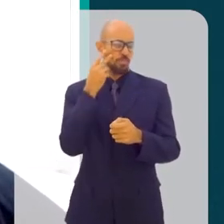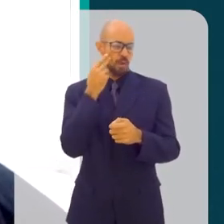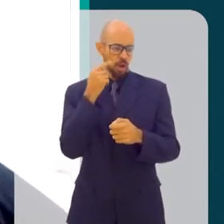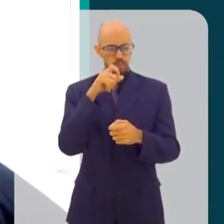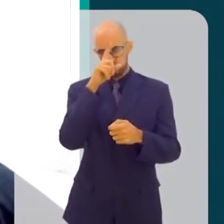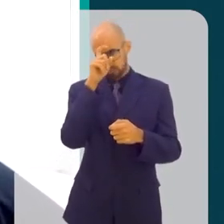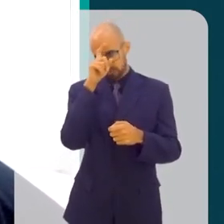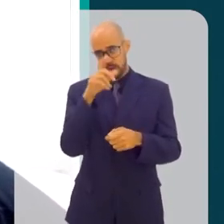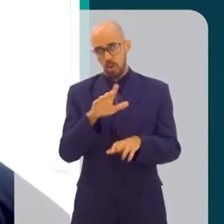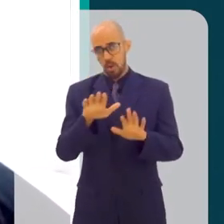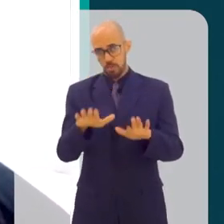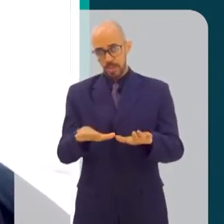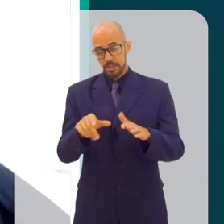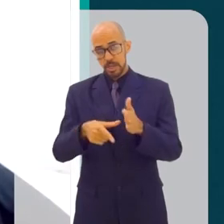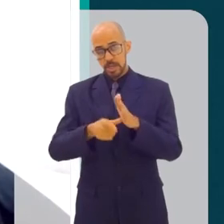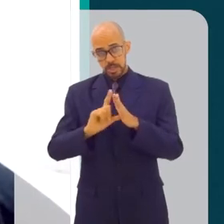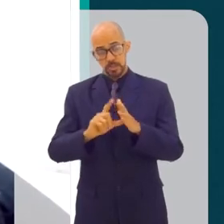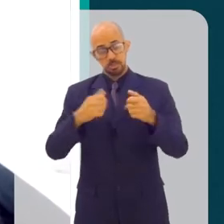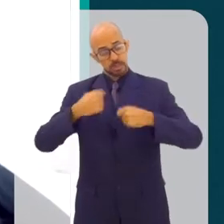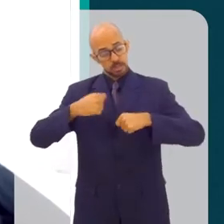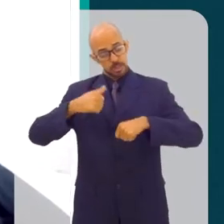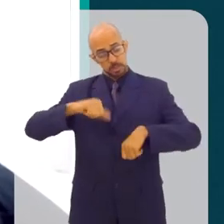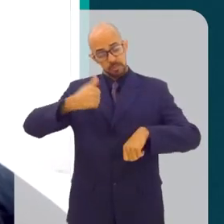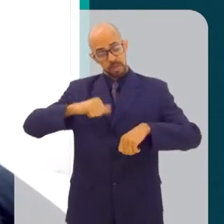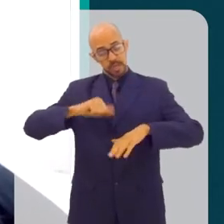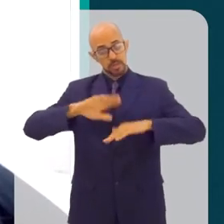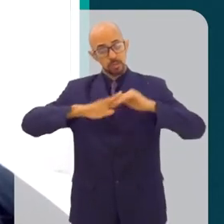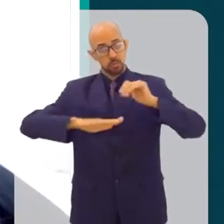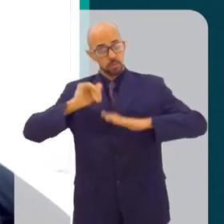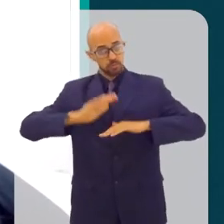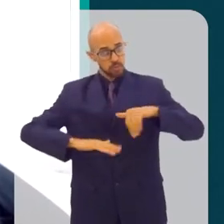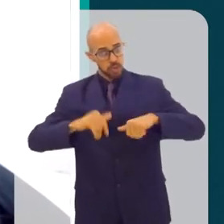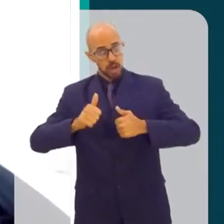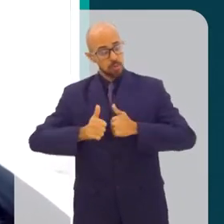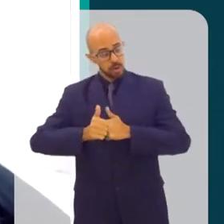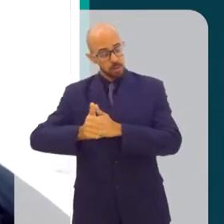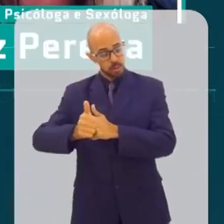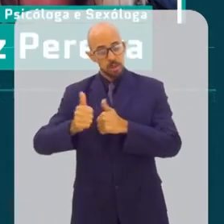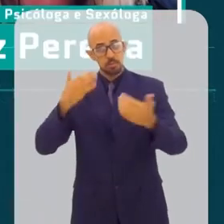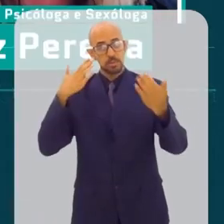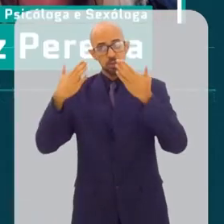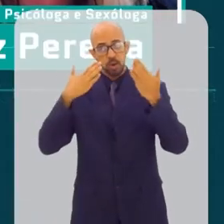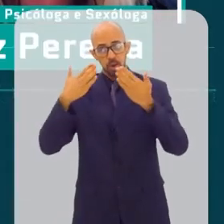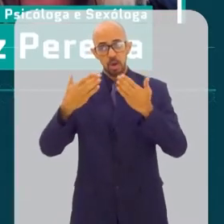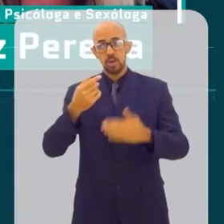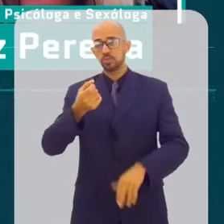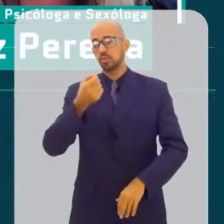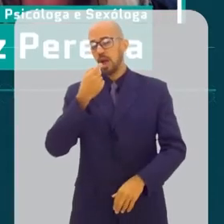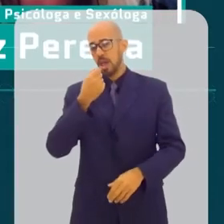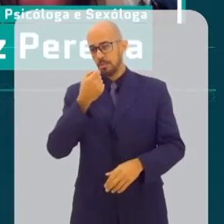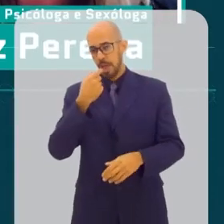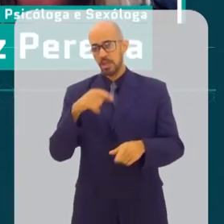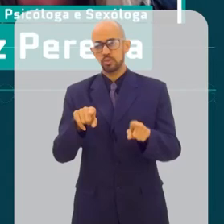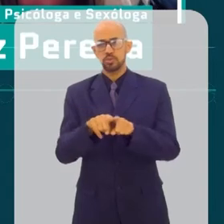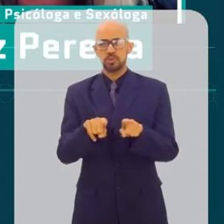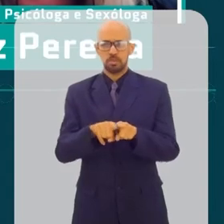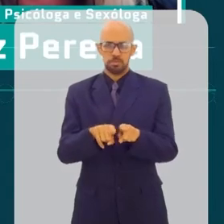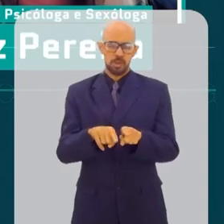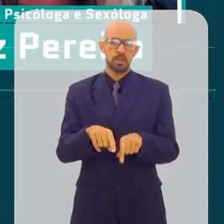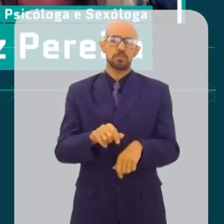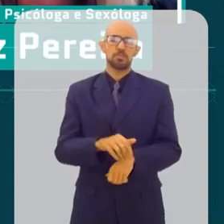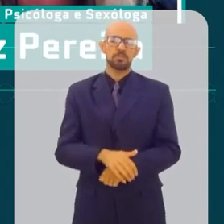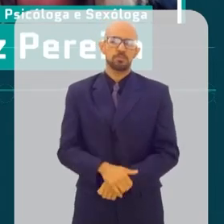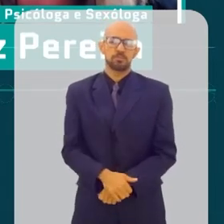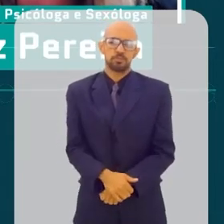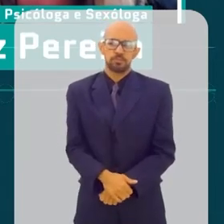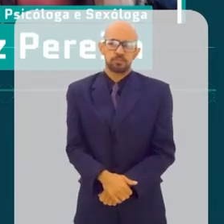química, medicamento. Mas antes de tudo, tem que ter essa avaliação, tem que ter esse alinhamento psicológico, com o médico e